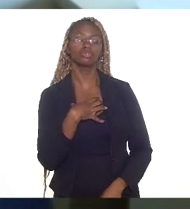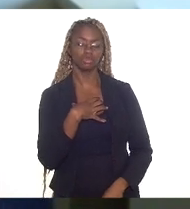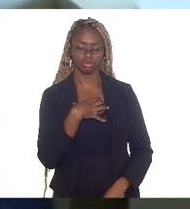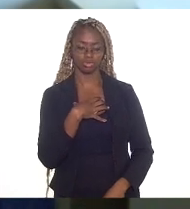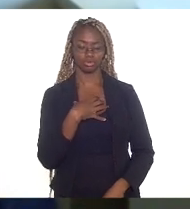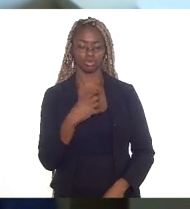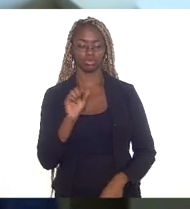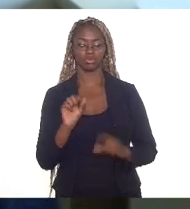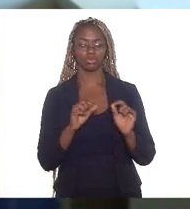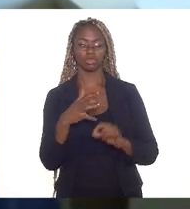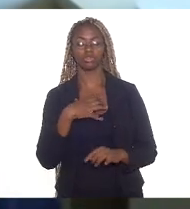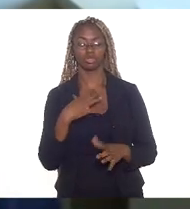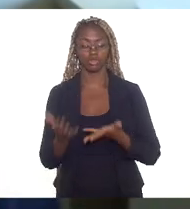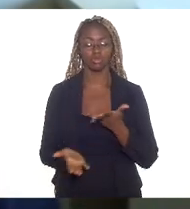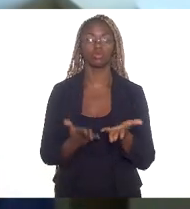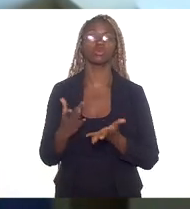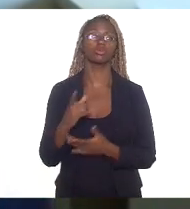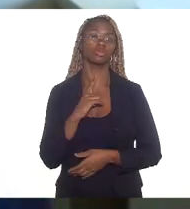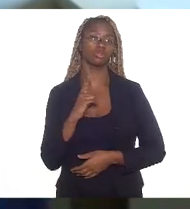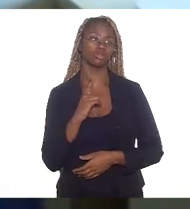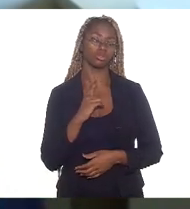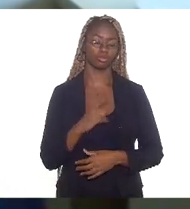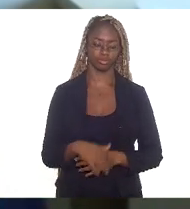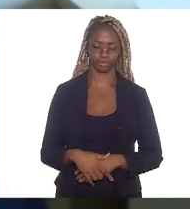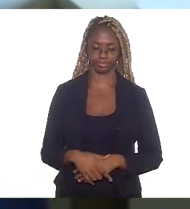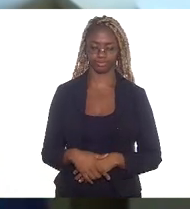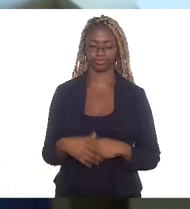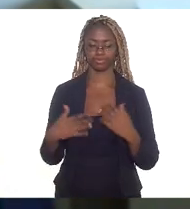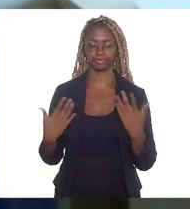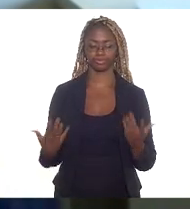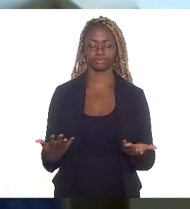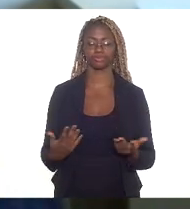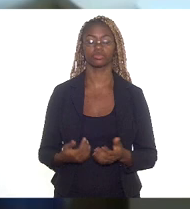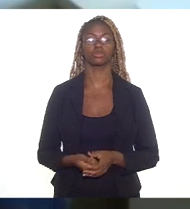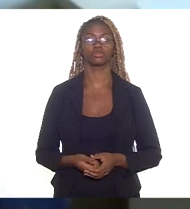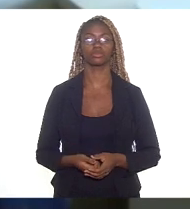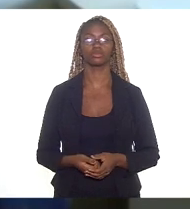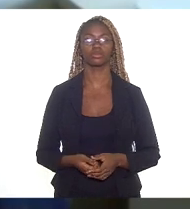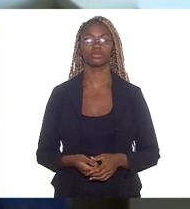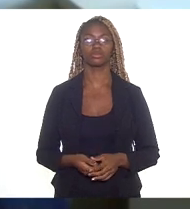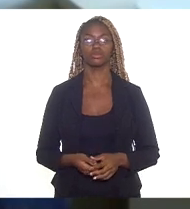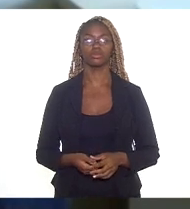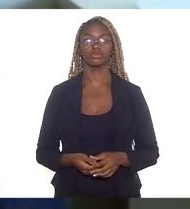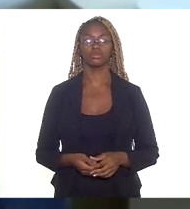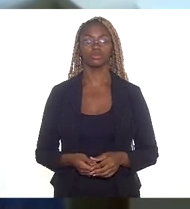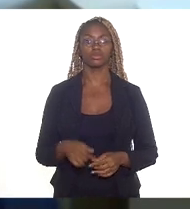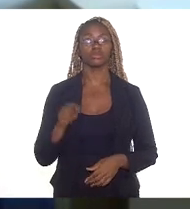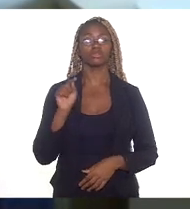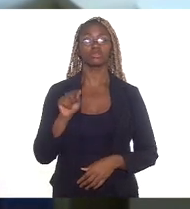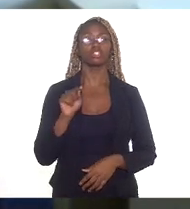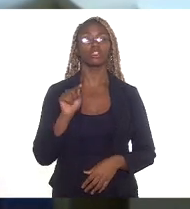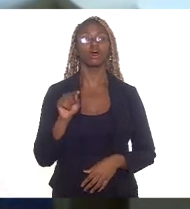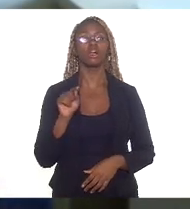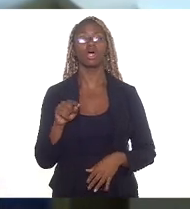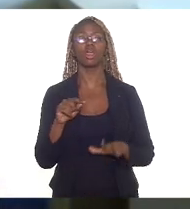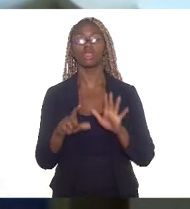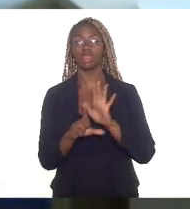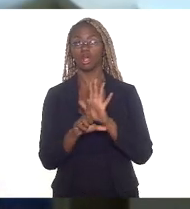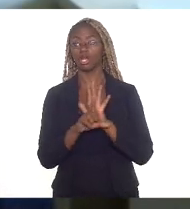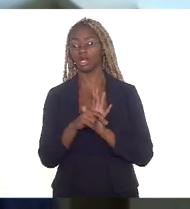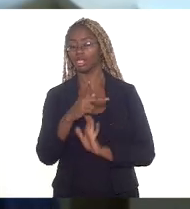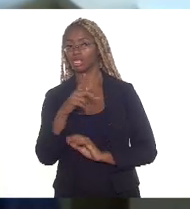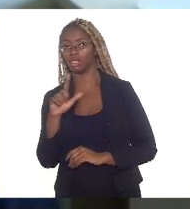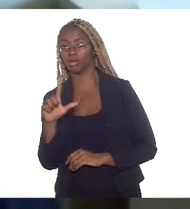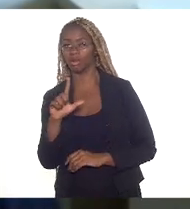serem cuidados. Então, eu acho que esta lei, esse projeto de lei que vai